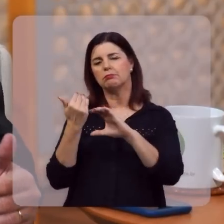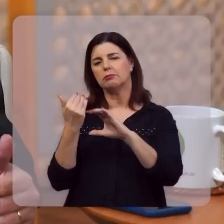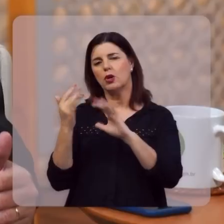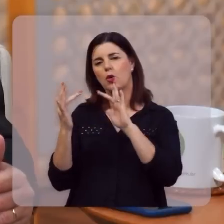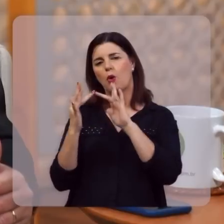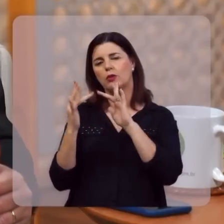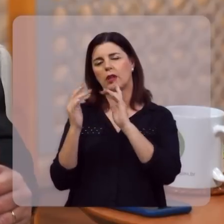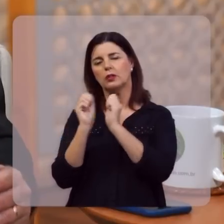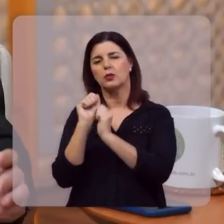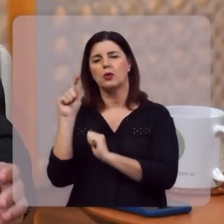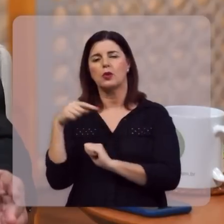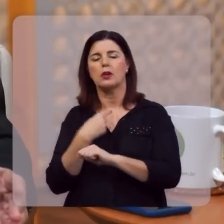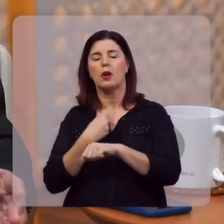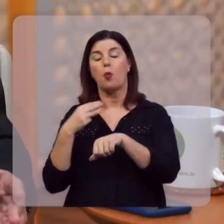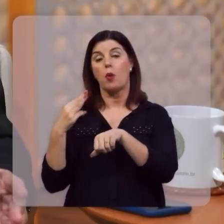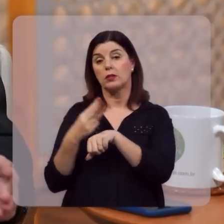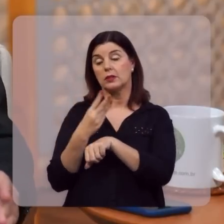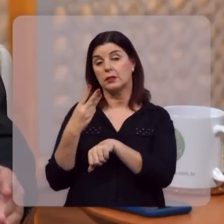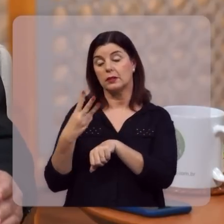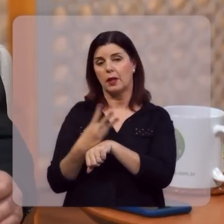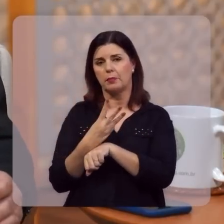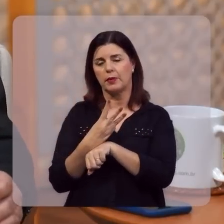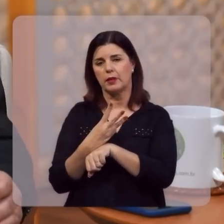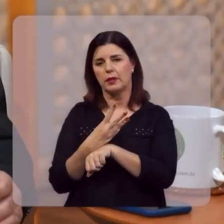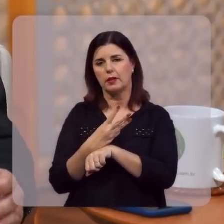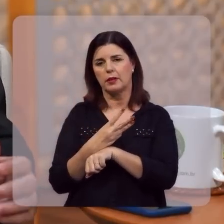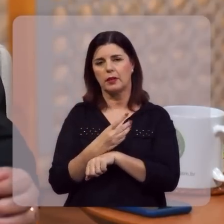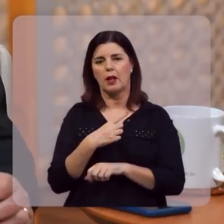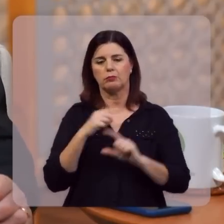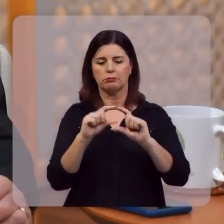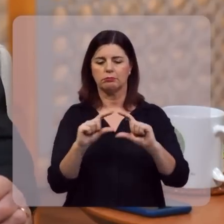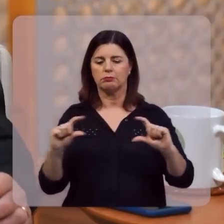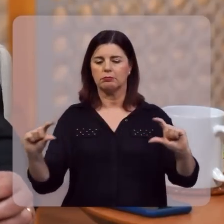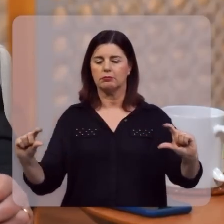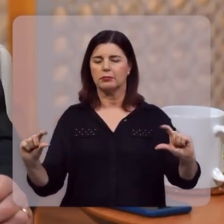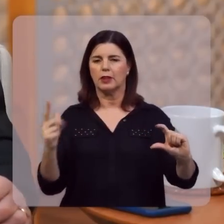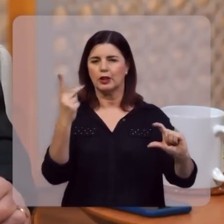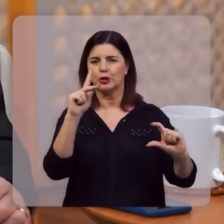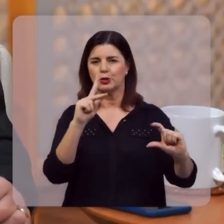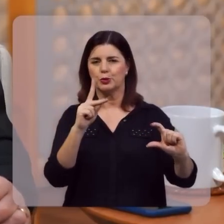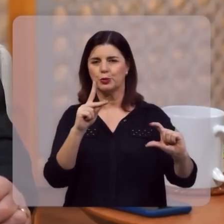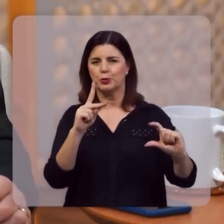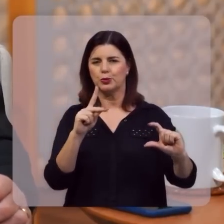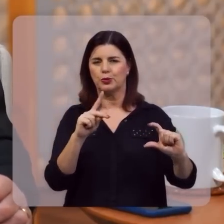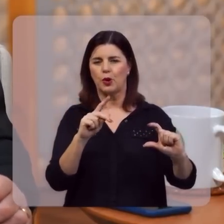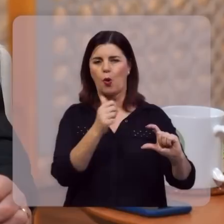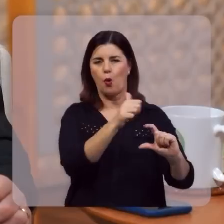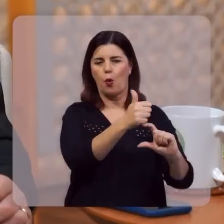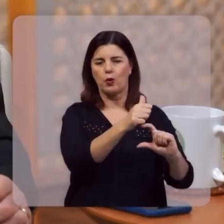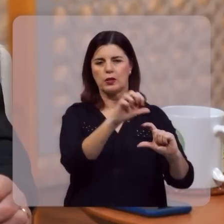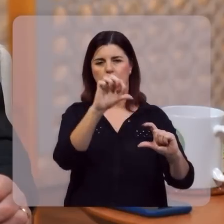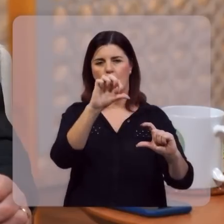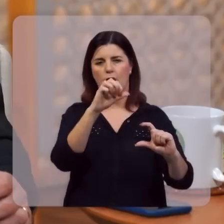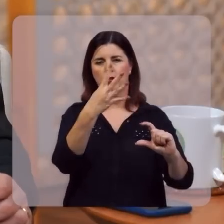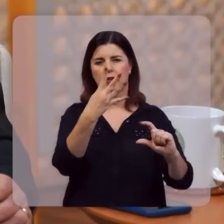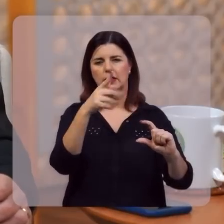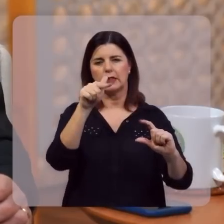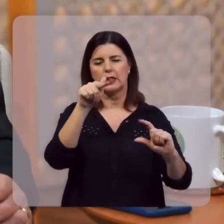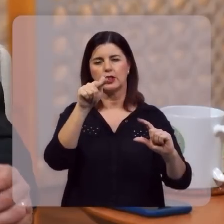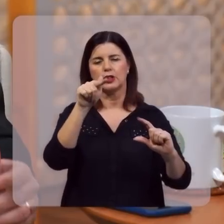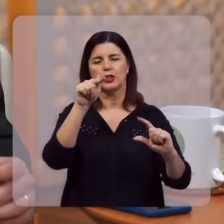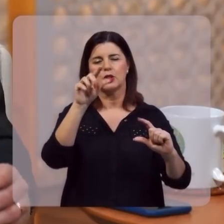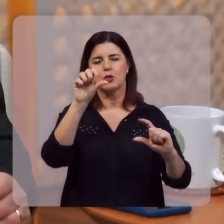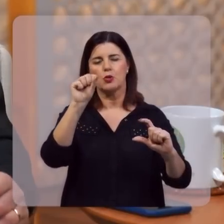você entrar em contato conosco por meio do nosso WhatsApp. O telefone está aparecendo aqui na sua tela. É o código de área 11